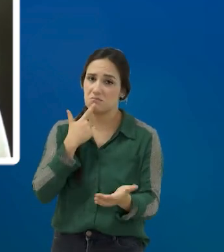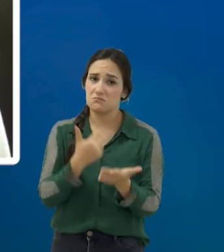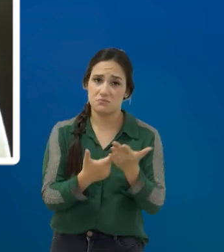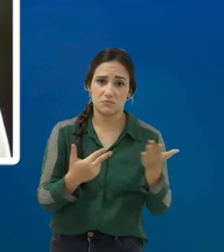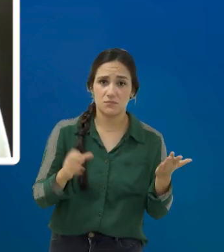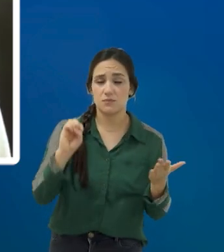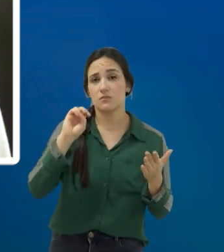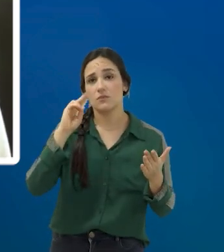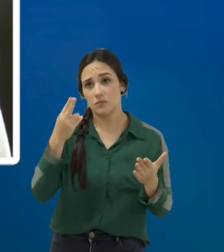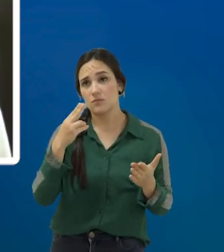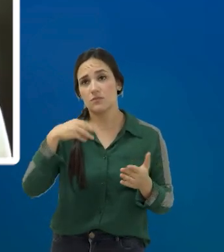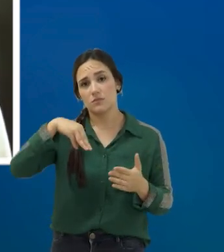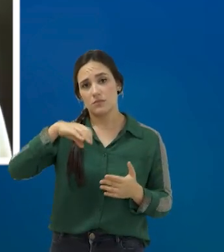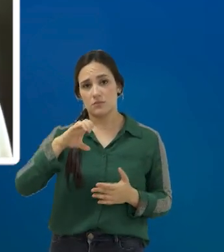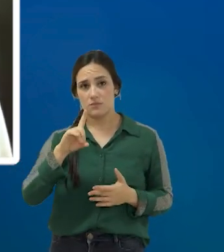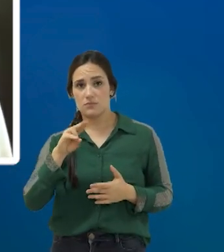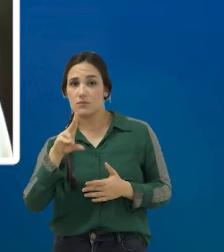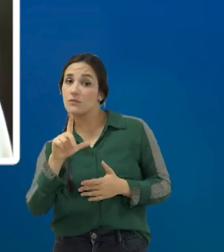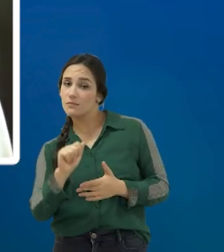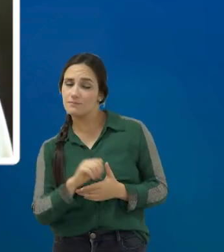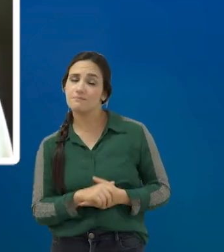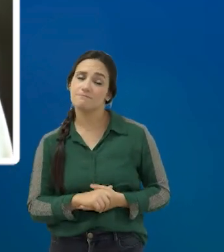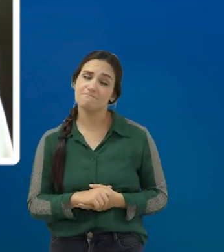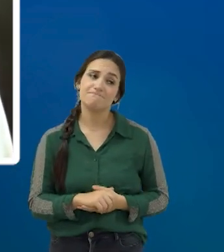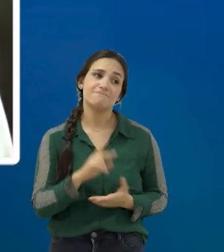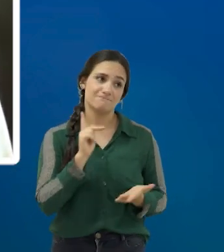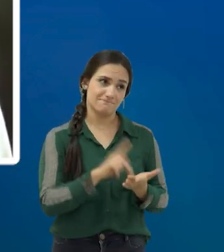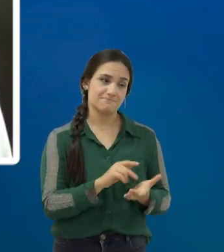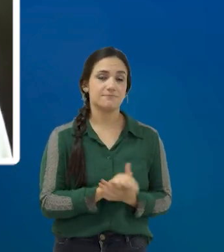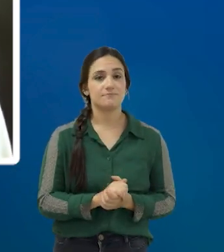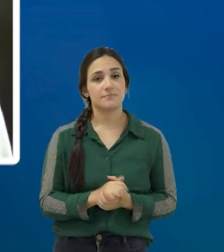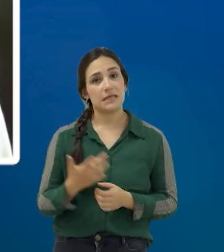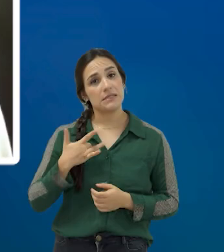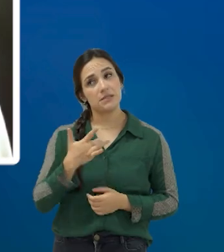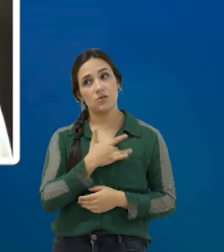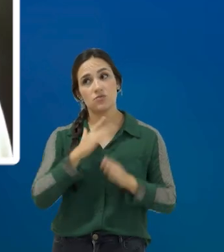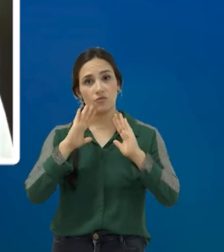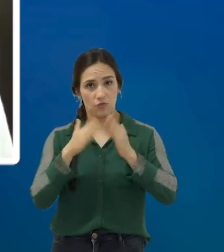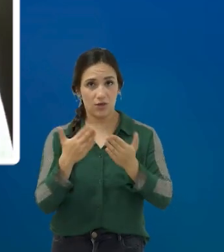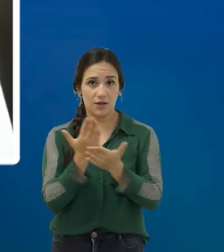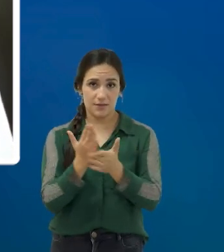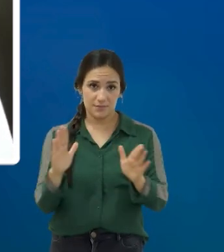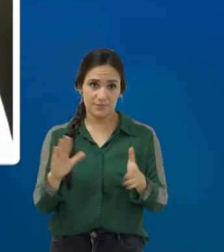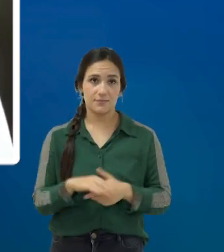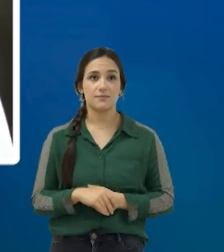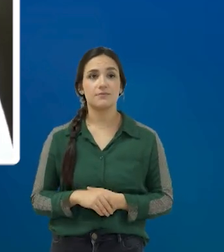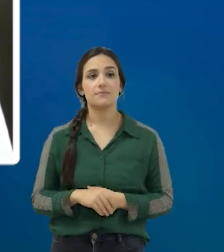de doadores, seja de sangue, seja de medula óssea. Verdade, verdade.